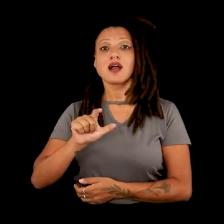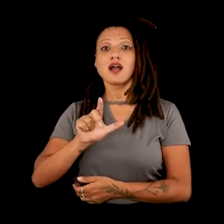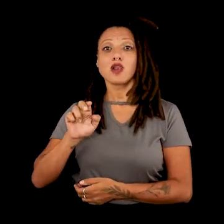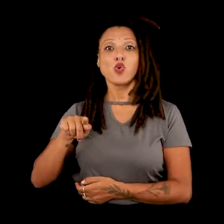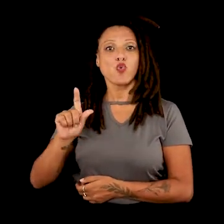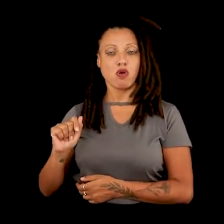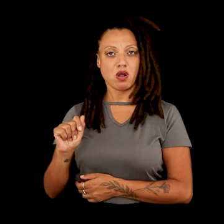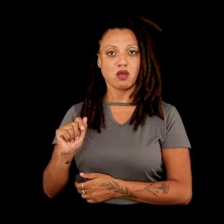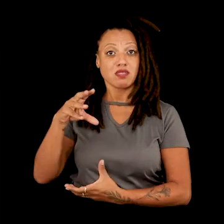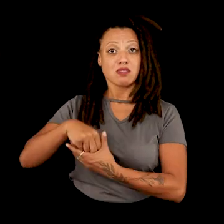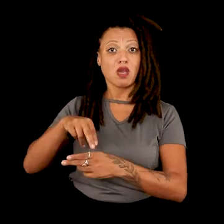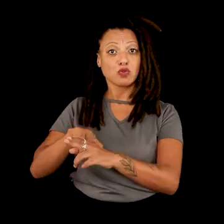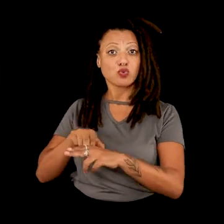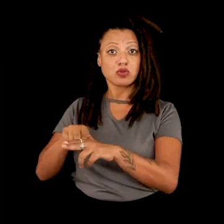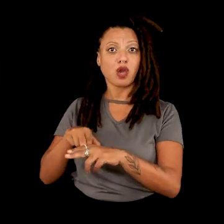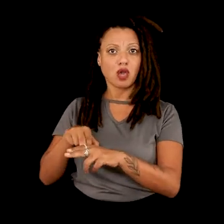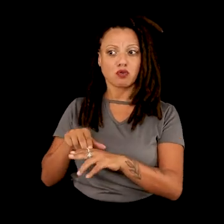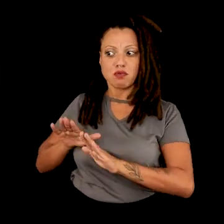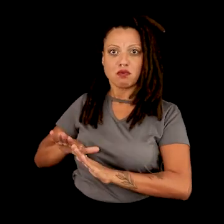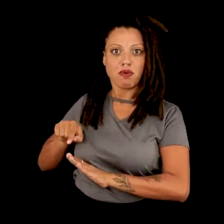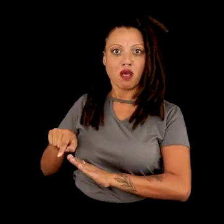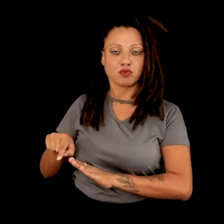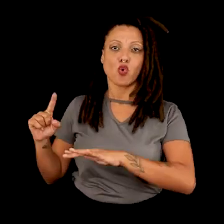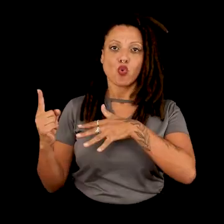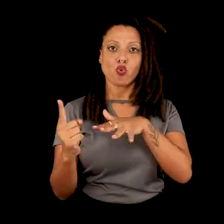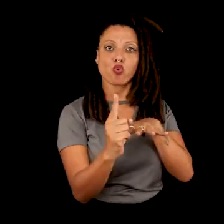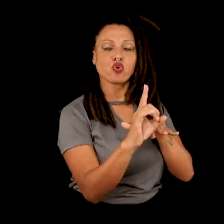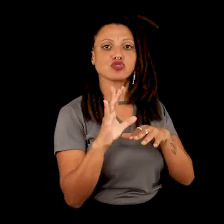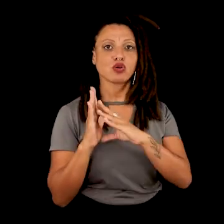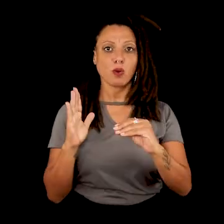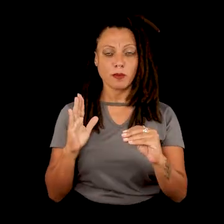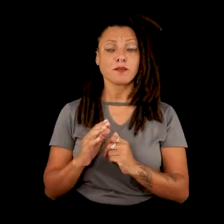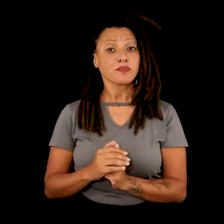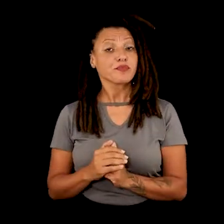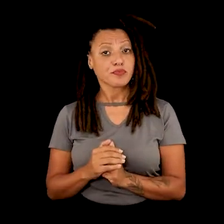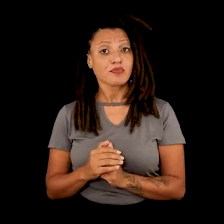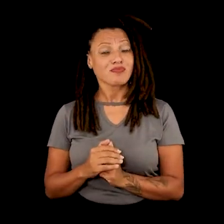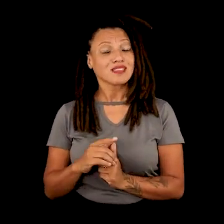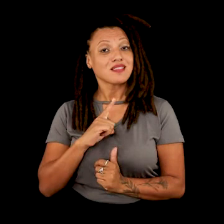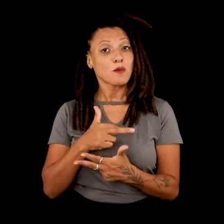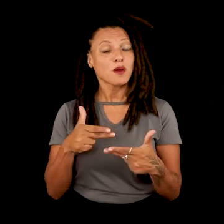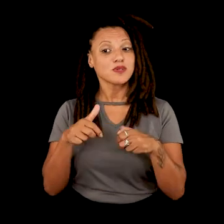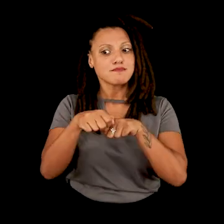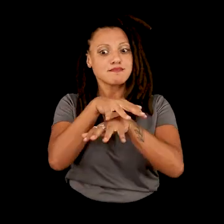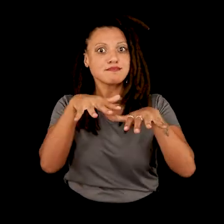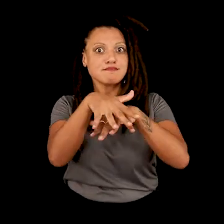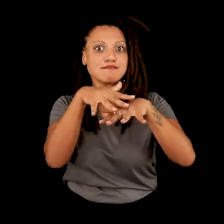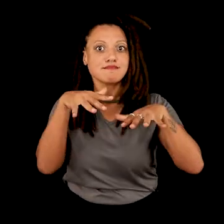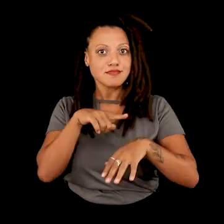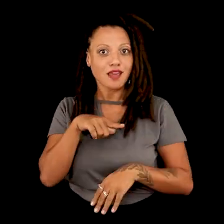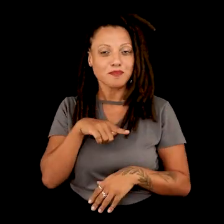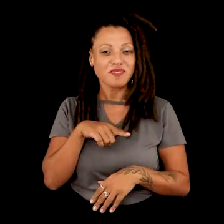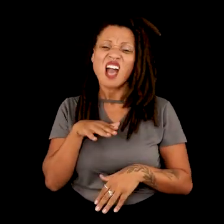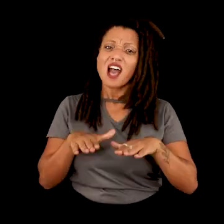calçada, ele não fica lá, ele fica dentro de um centro, num terreiro. E é uma coisa que tem esse misticismo. E mesmo quando não